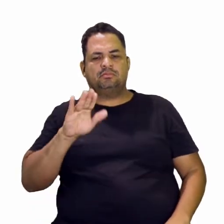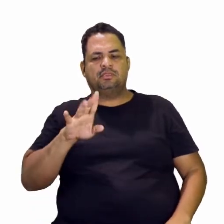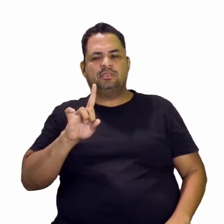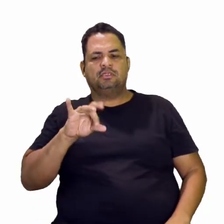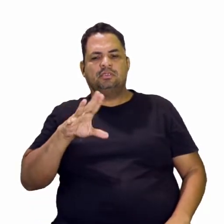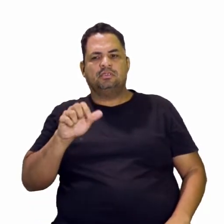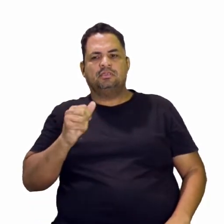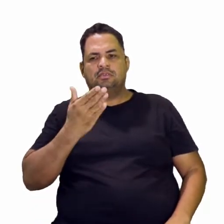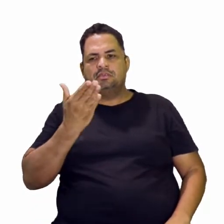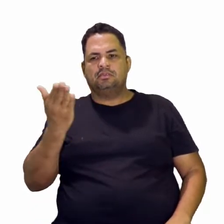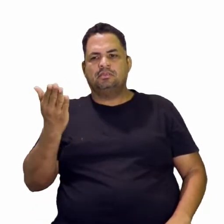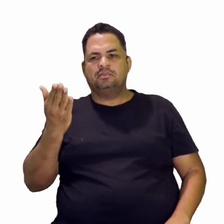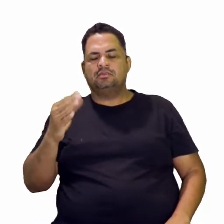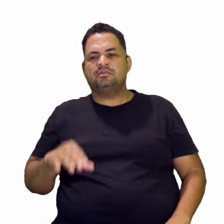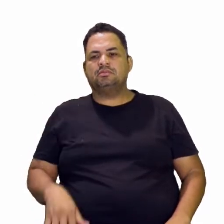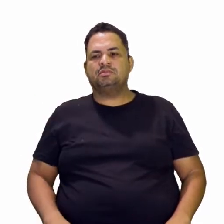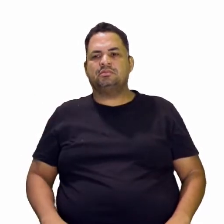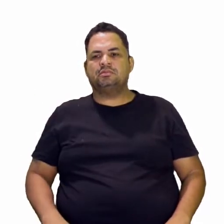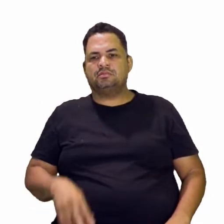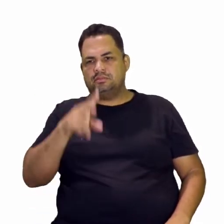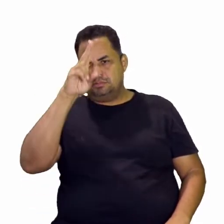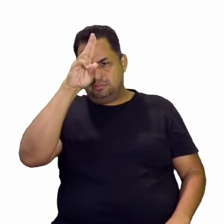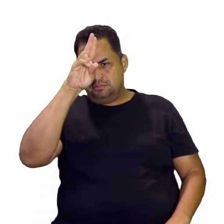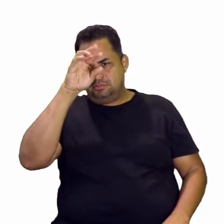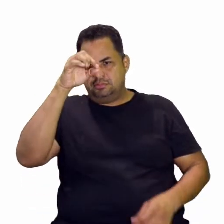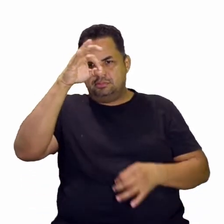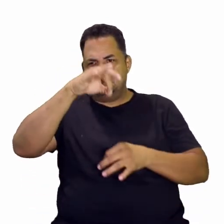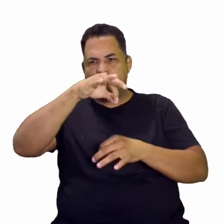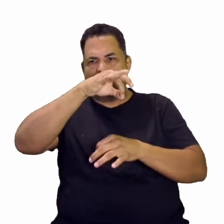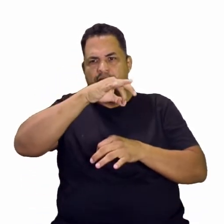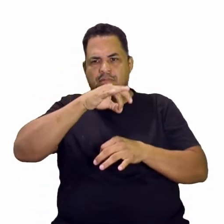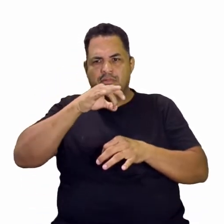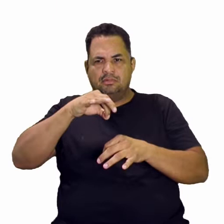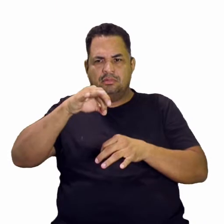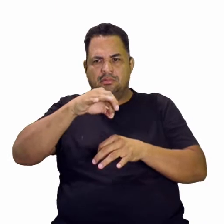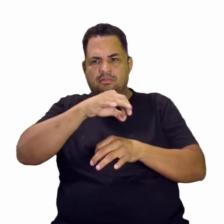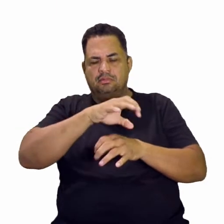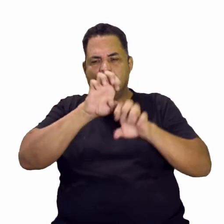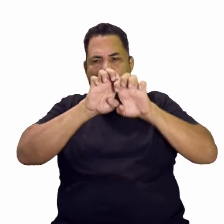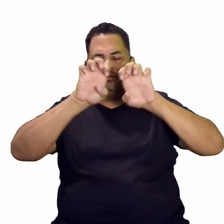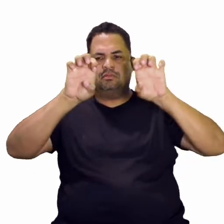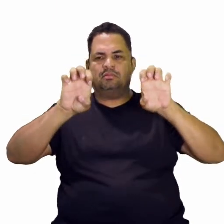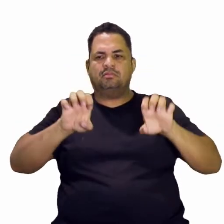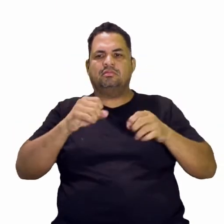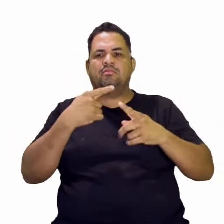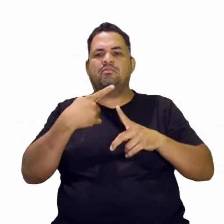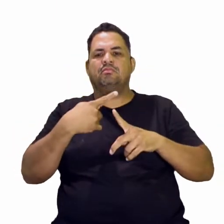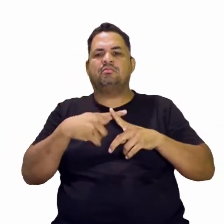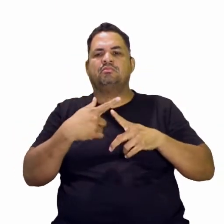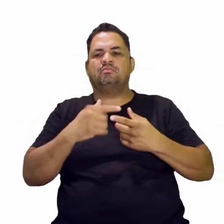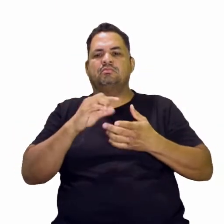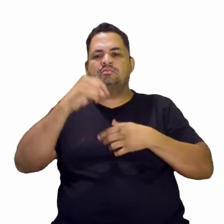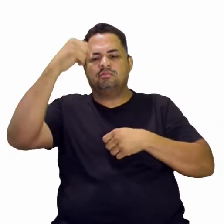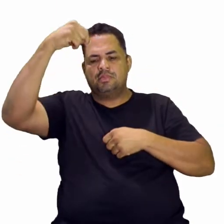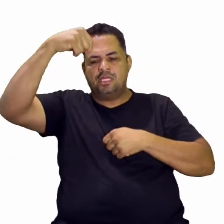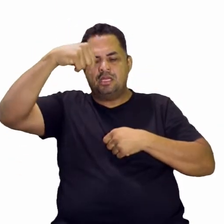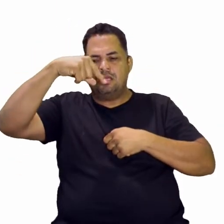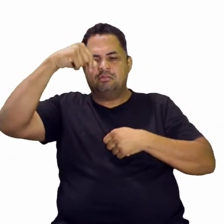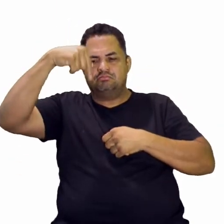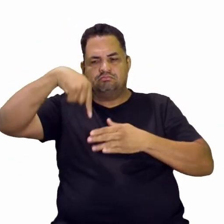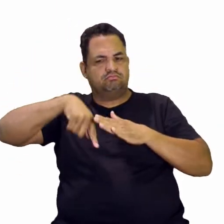tem a joaninha ali, cheia de gotículazinhas sobre a sua estrutura, porque a água ela não